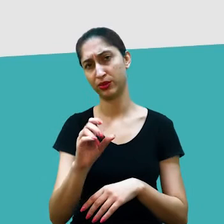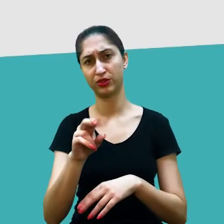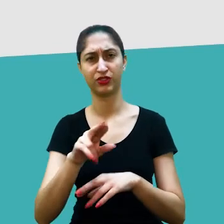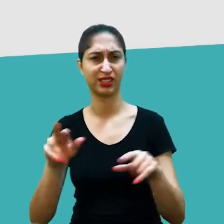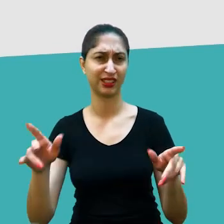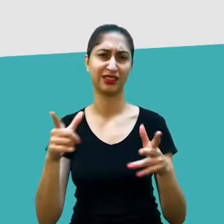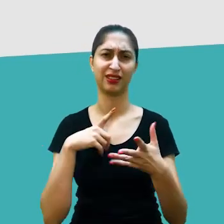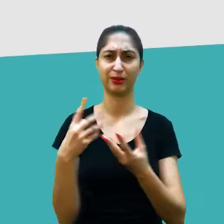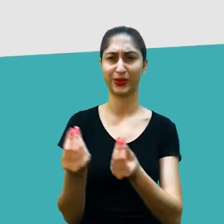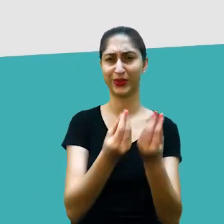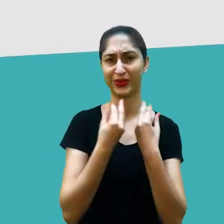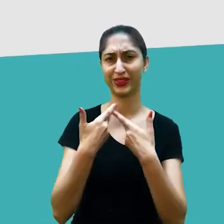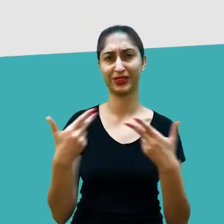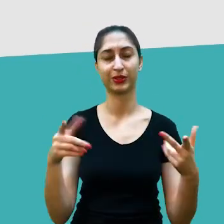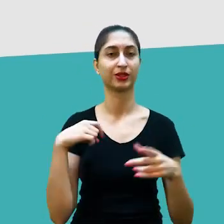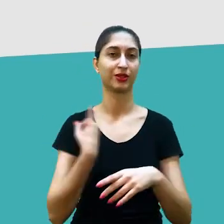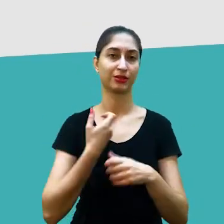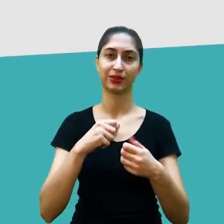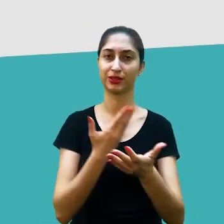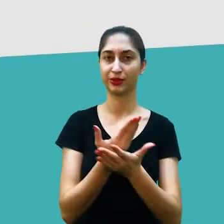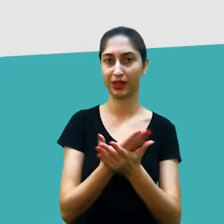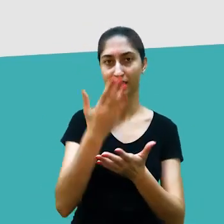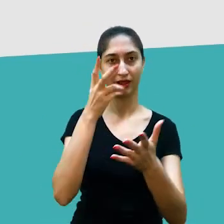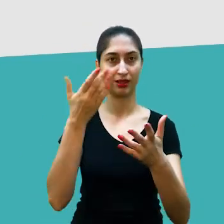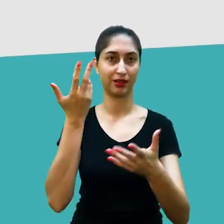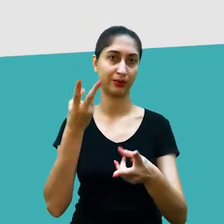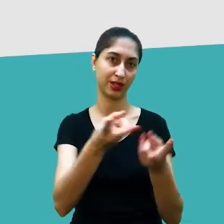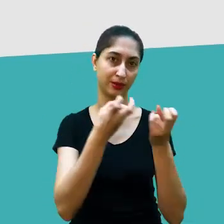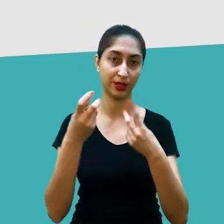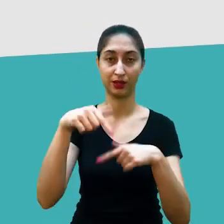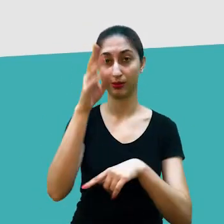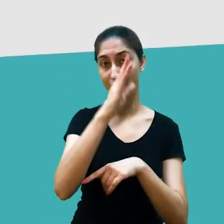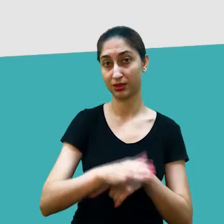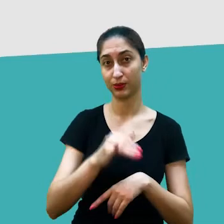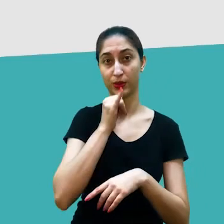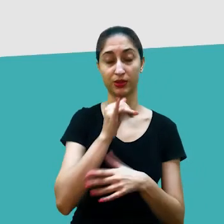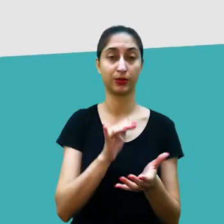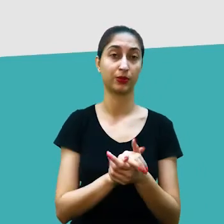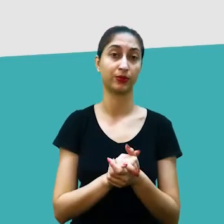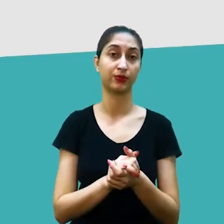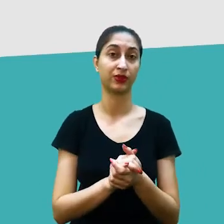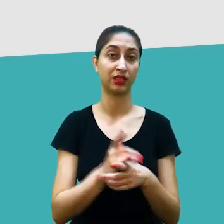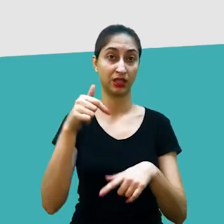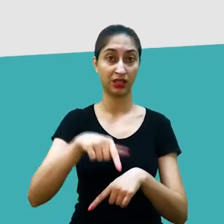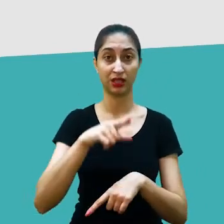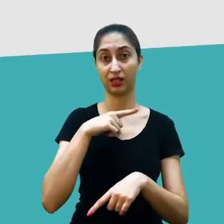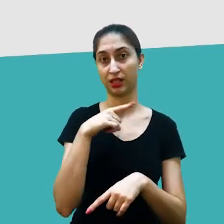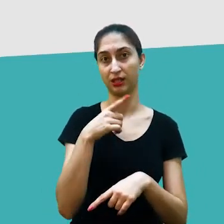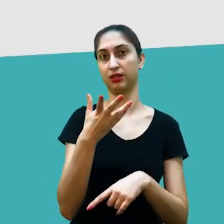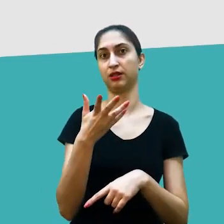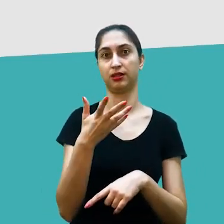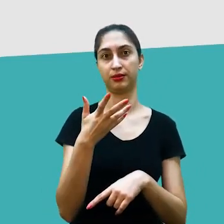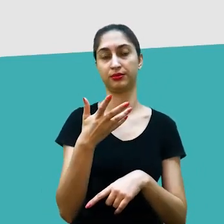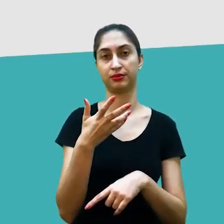nós ainda temos muito a avançar aqui no Brasil. Então nós temos, como você disse, o maio, né,